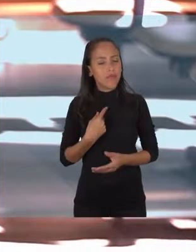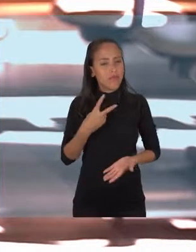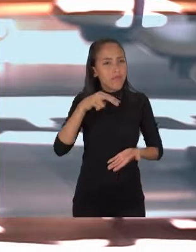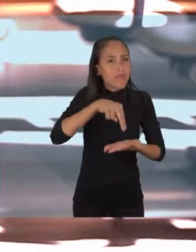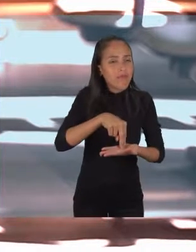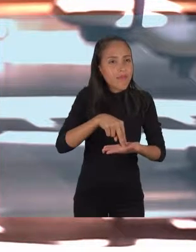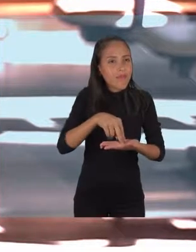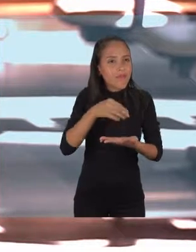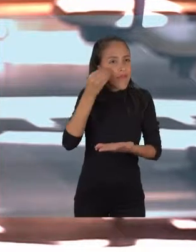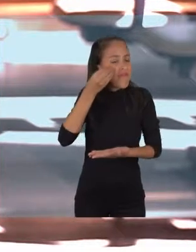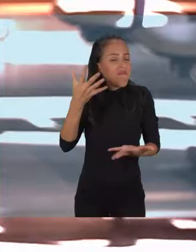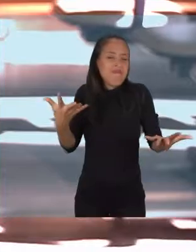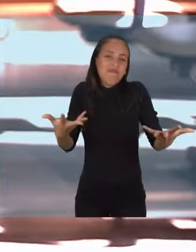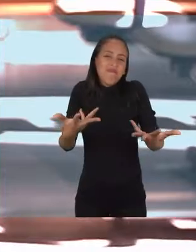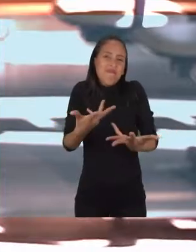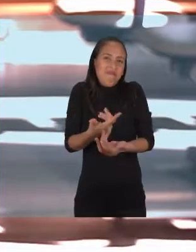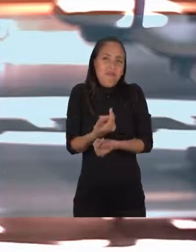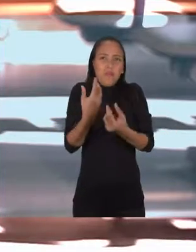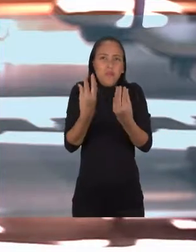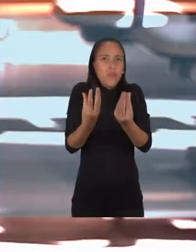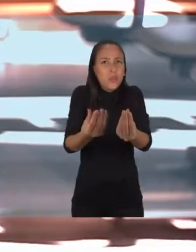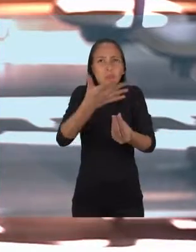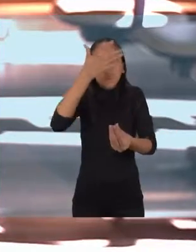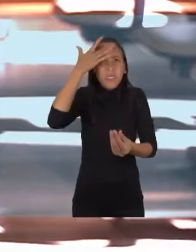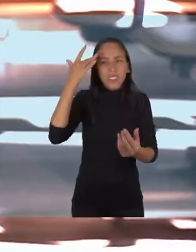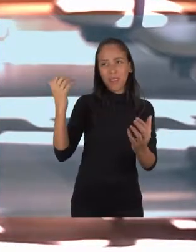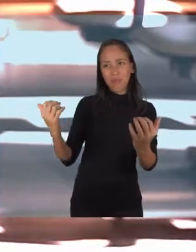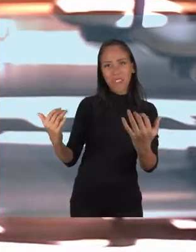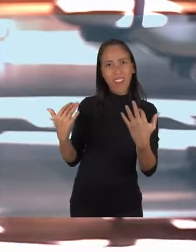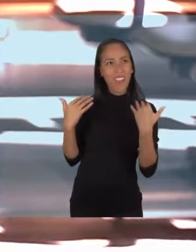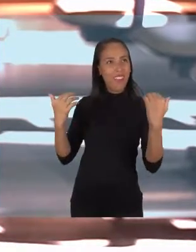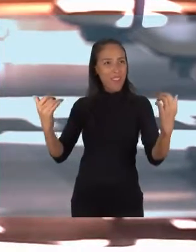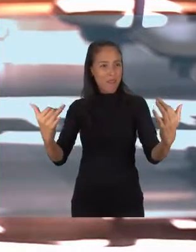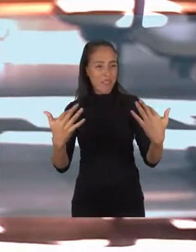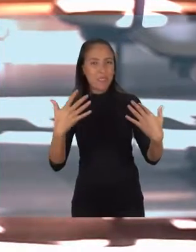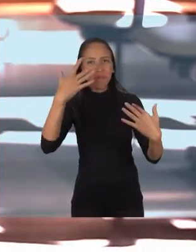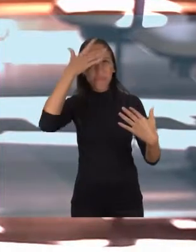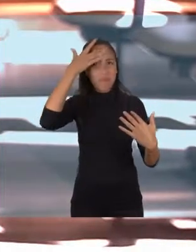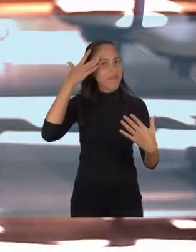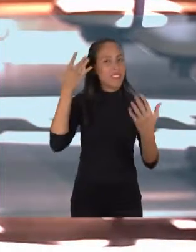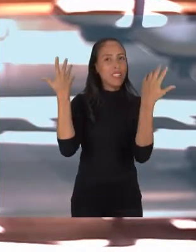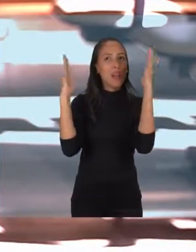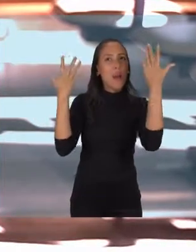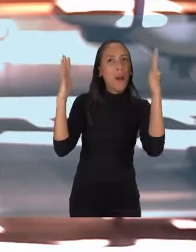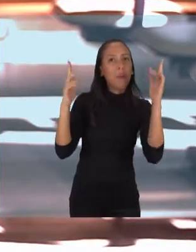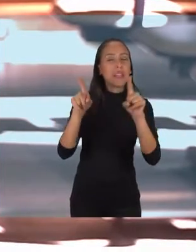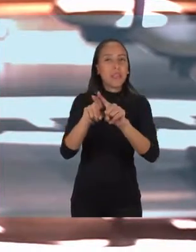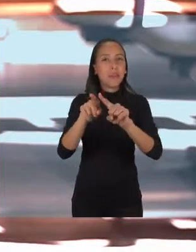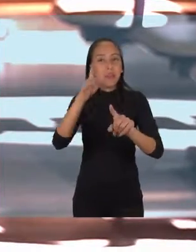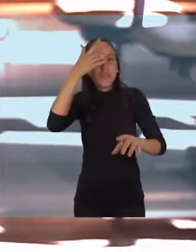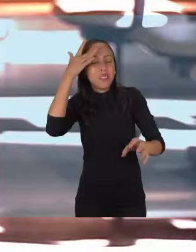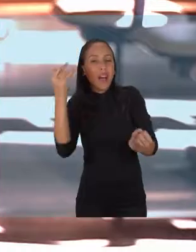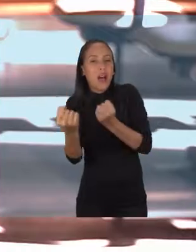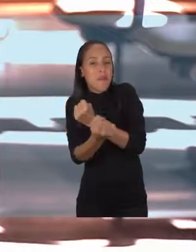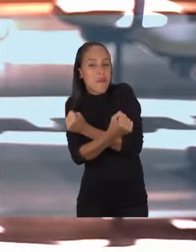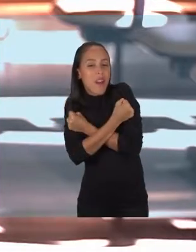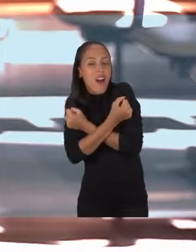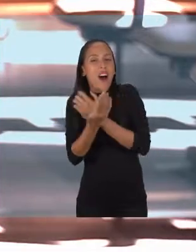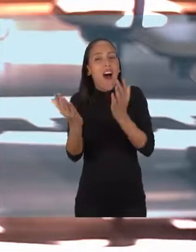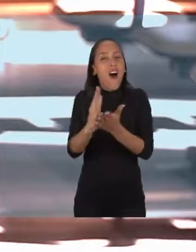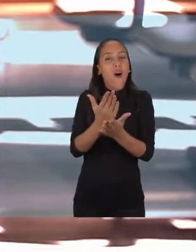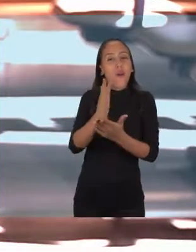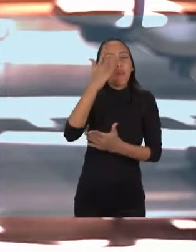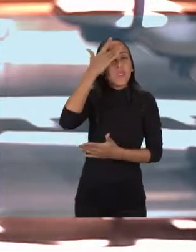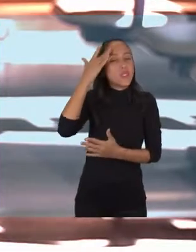Muitas pessoas, quando a gente passava, aplaudiam, ouviam abraçar a gente, chorar.